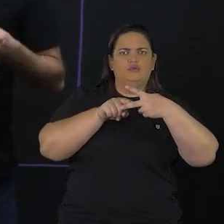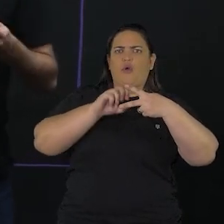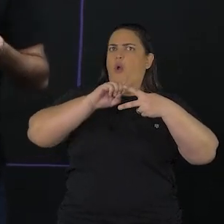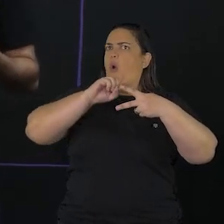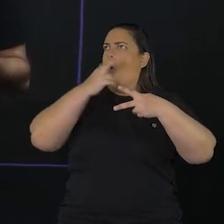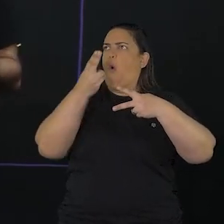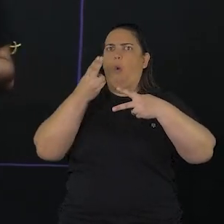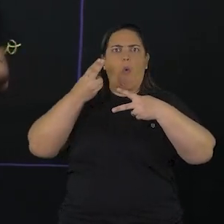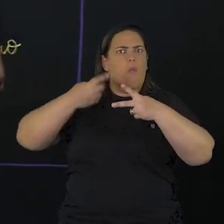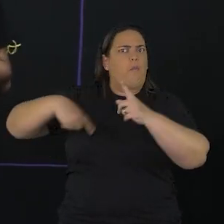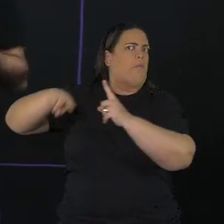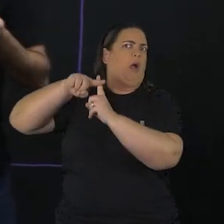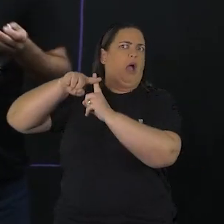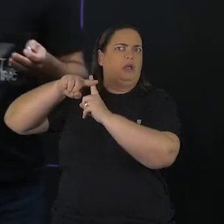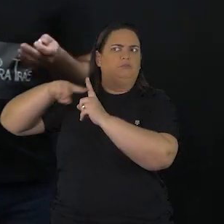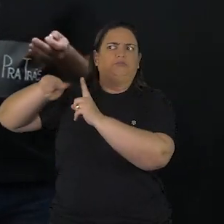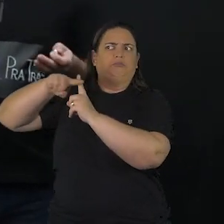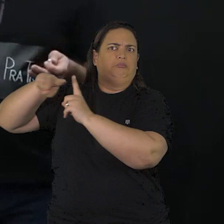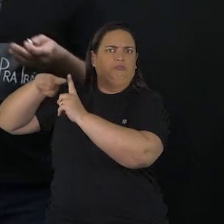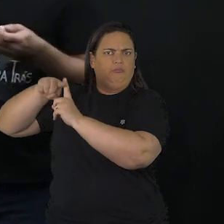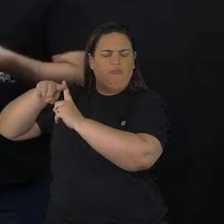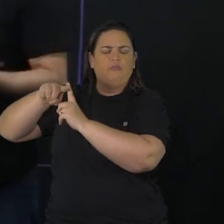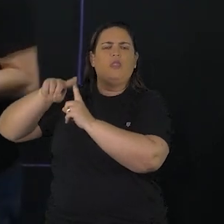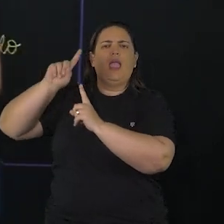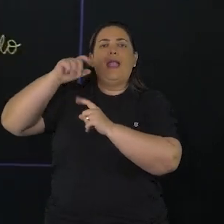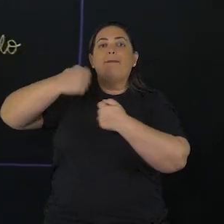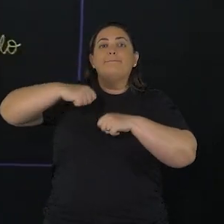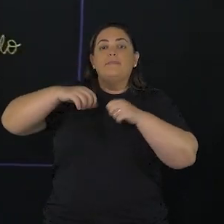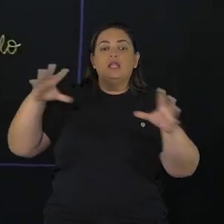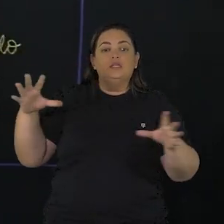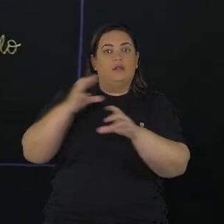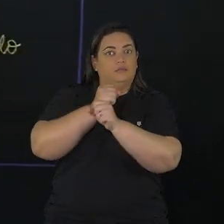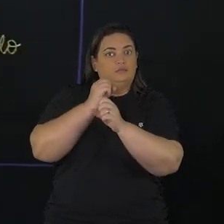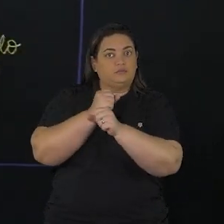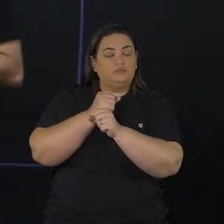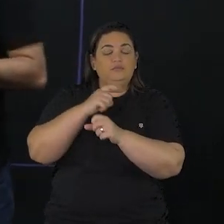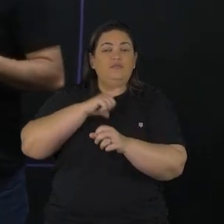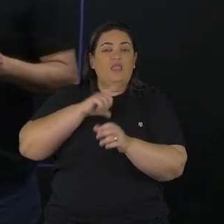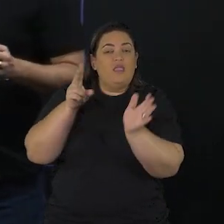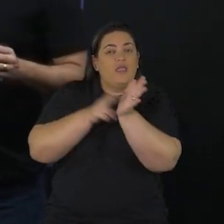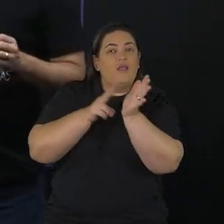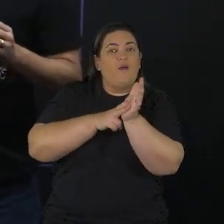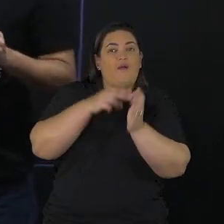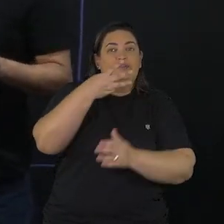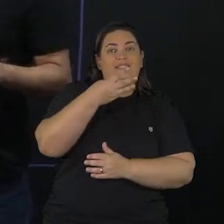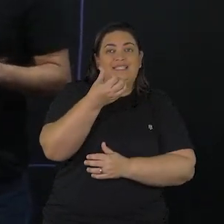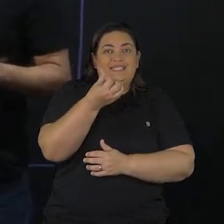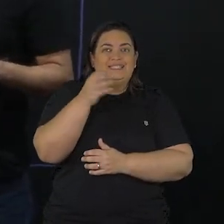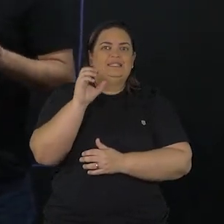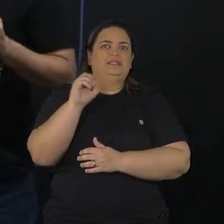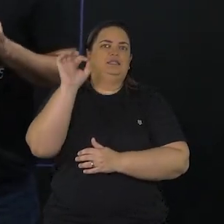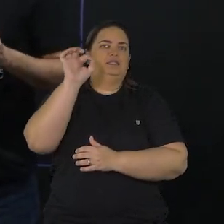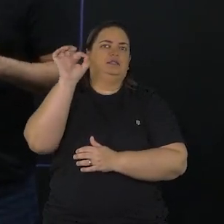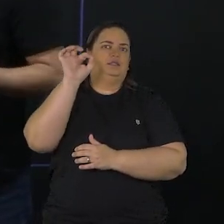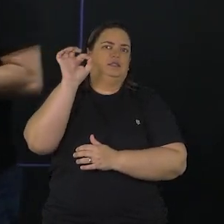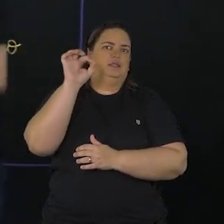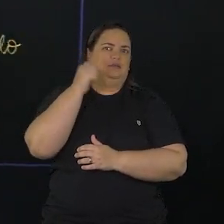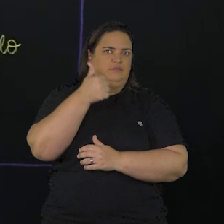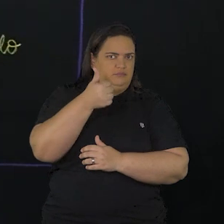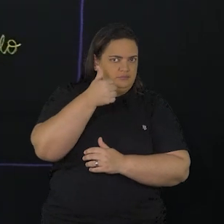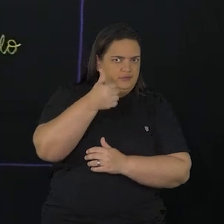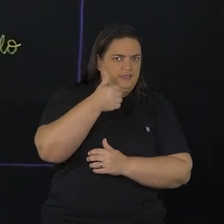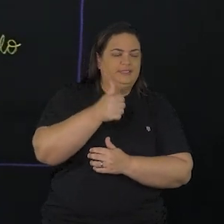completa. Essa volta completa sempre possuirá a sua medida igual a 360 graus,